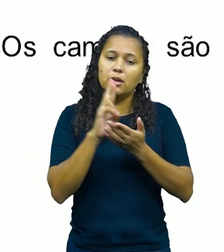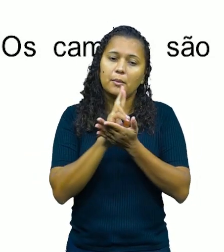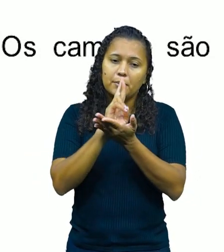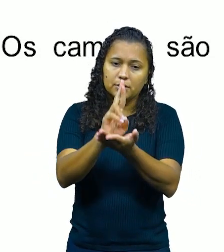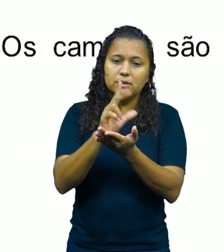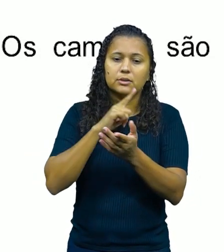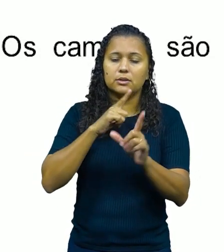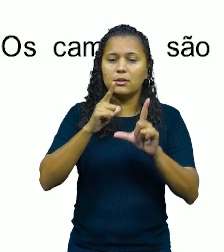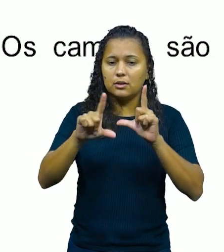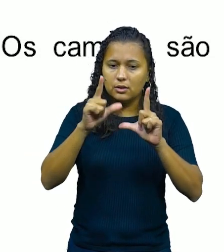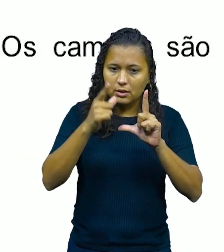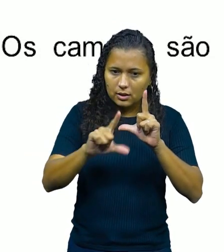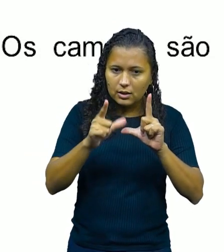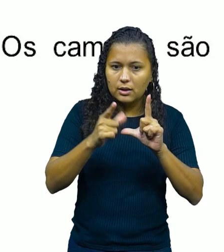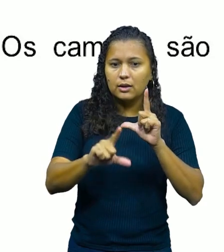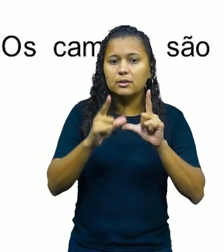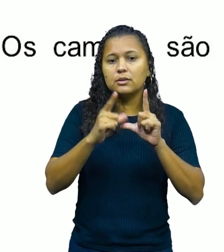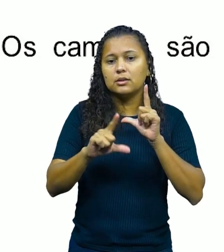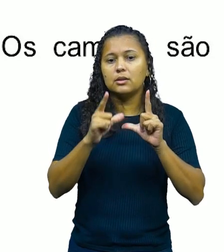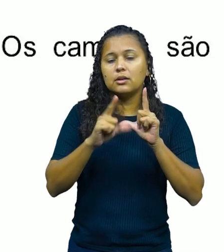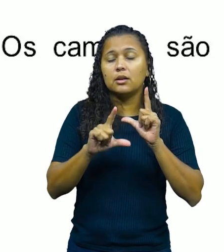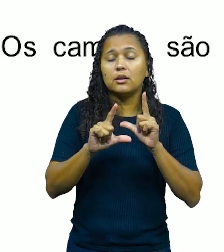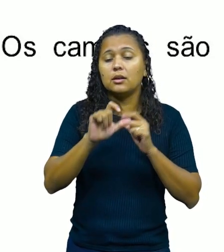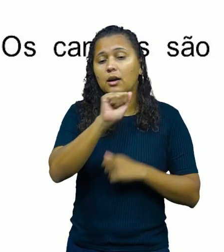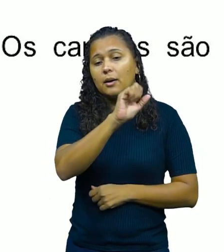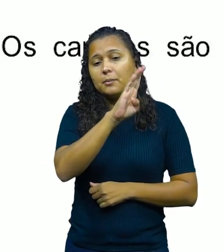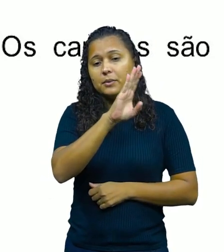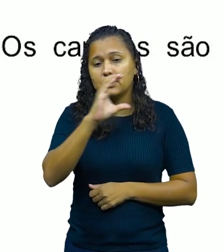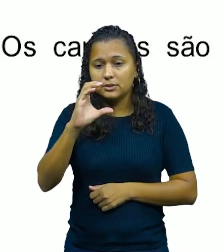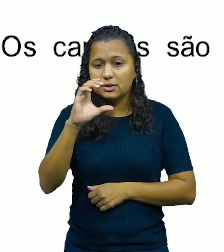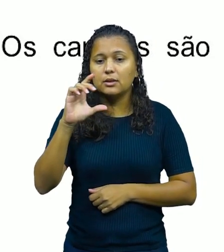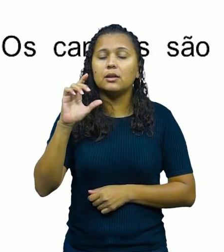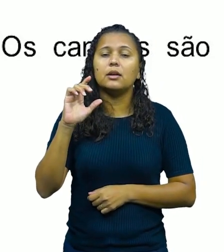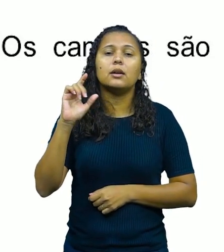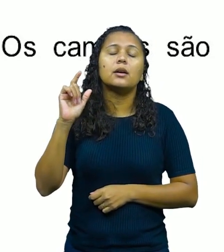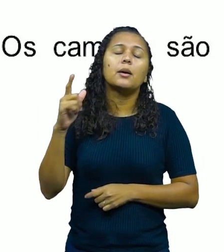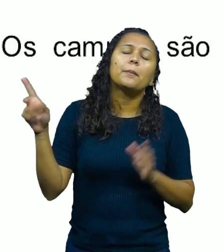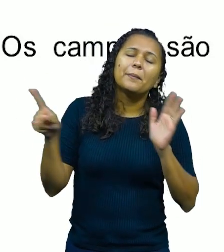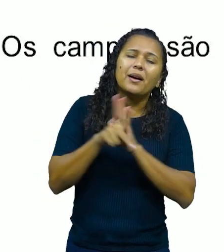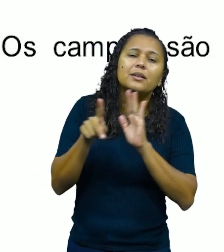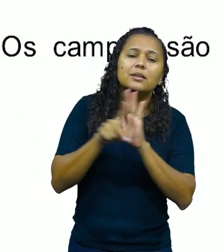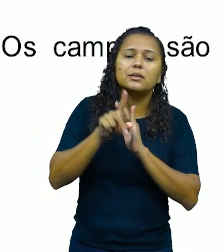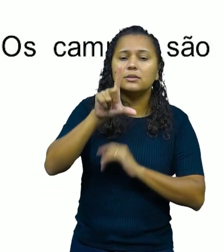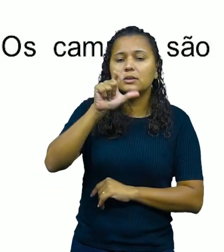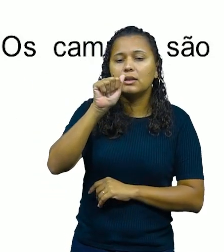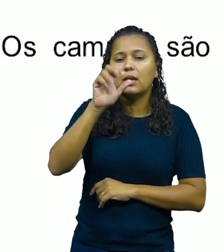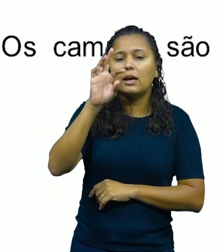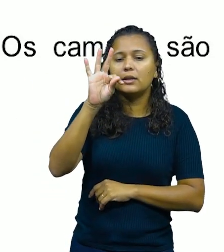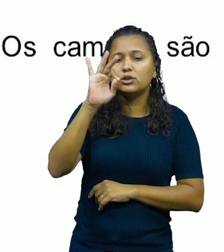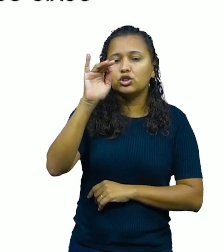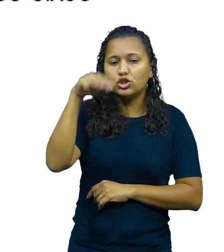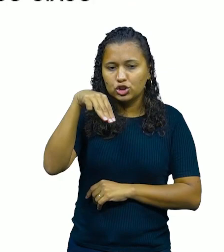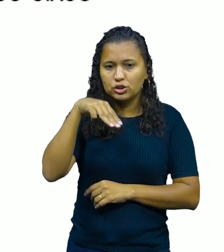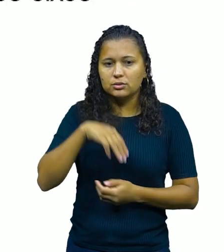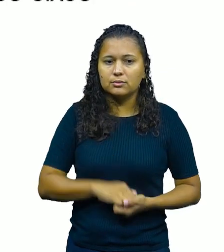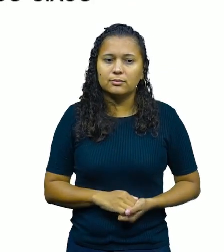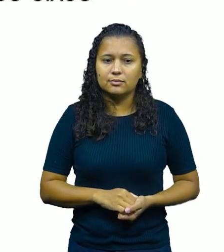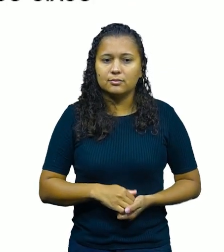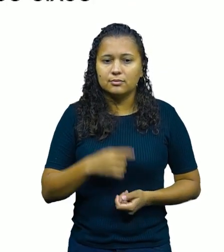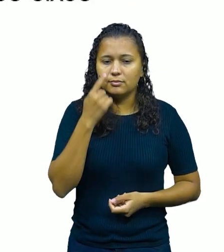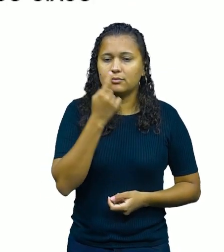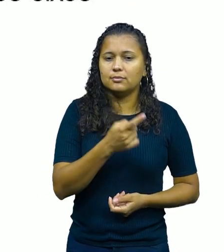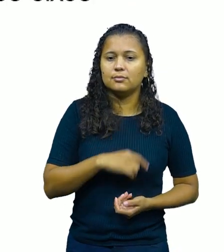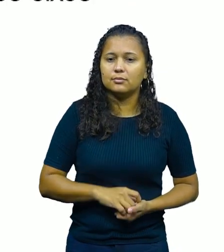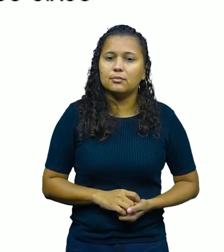representados por letras do alfabeto latino. Então a gente tem um sisteminha aqui que é até de fácil compreensão. Então tá